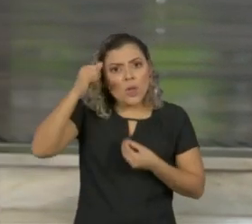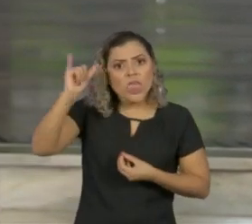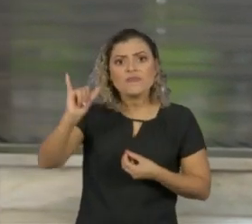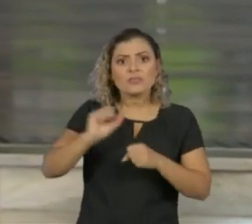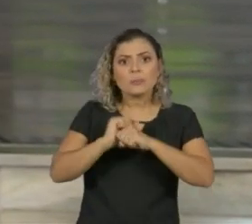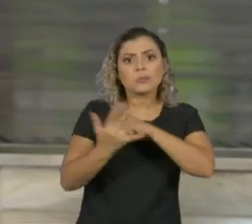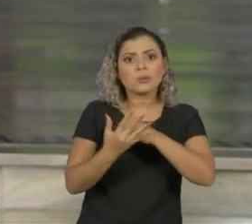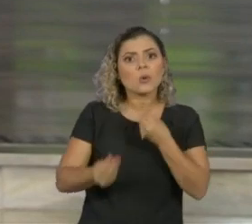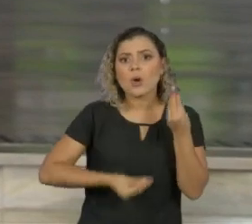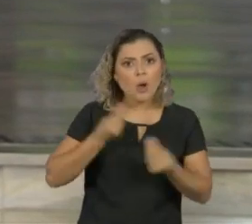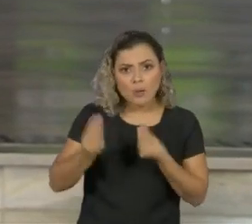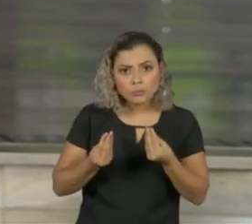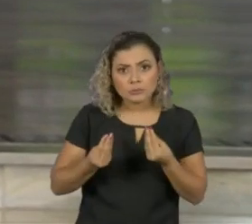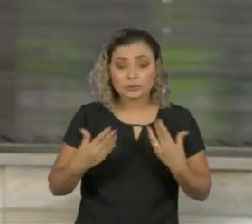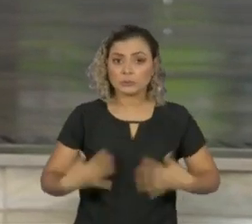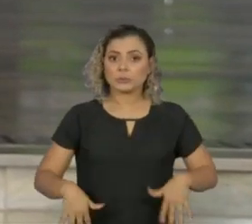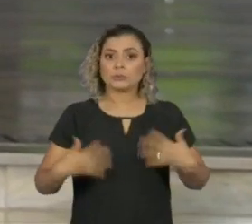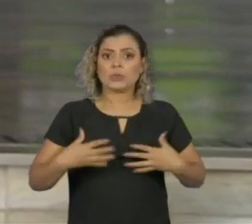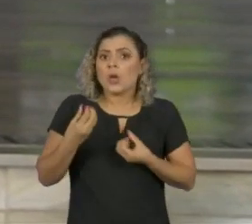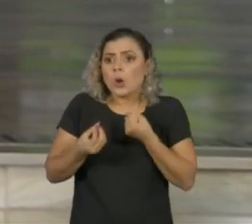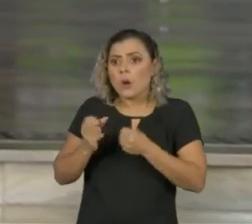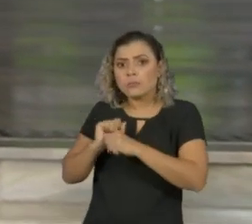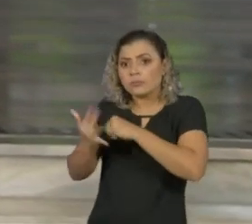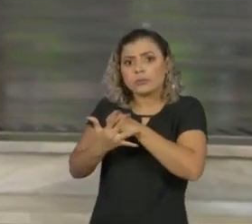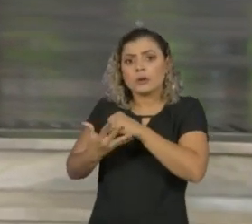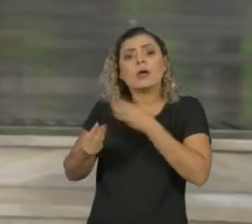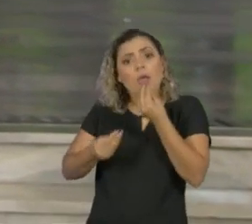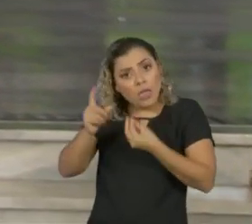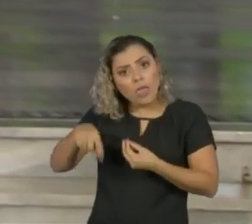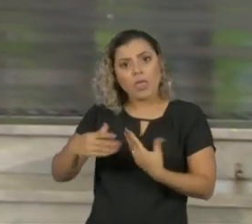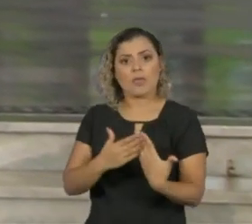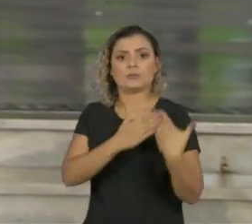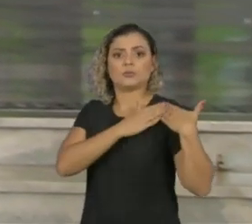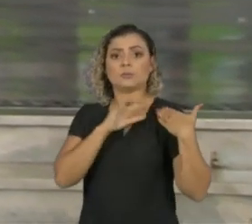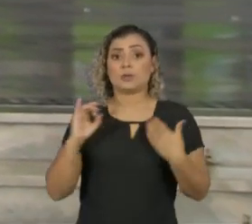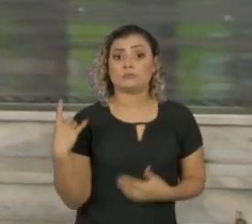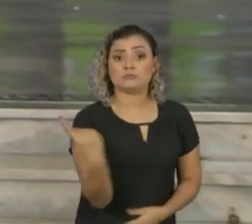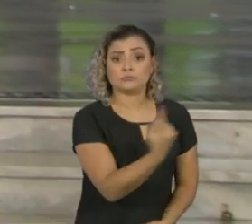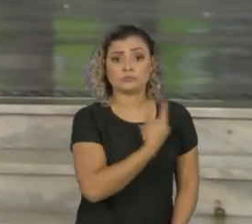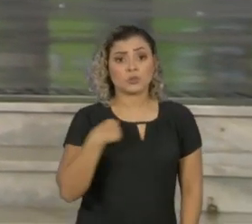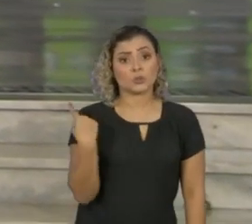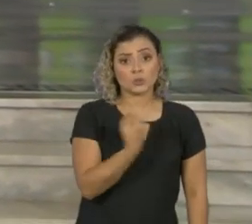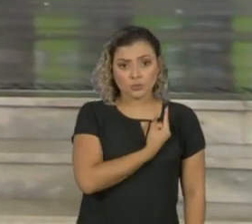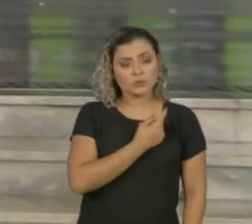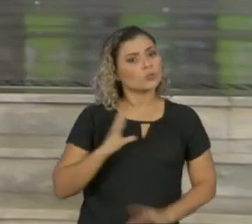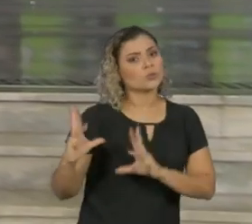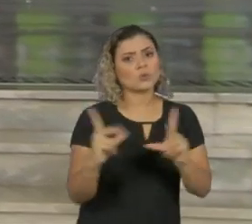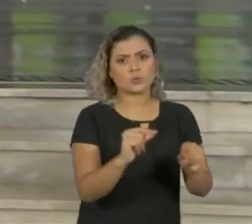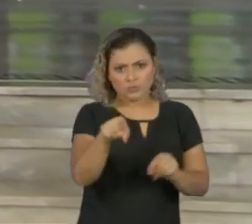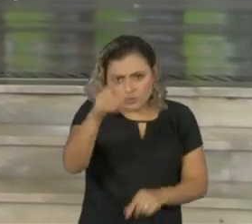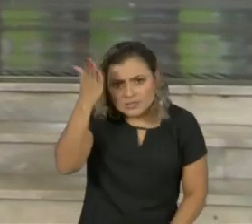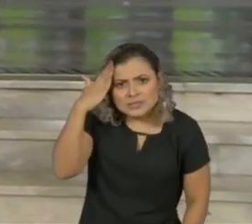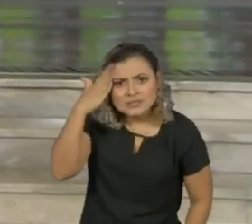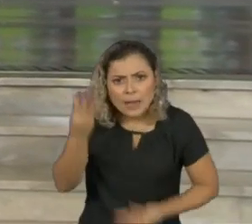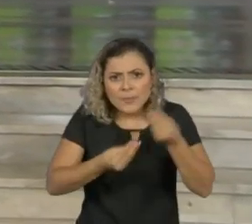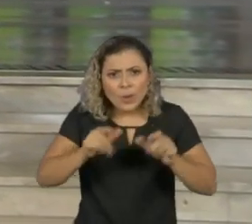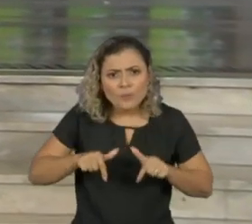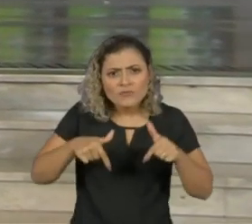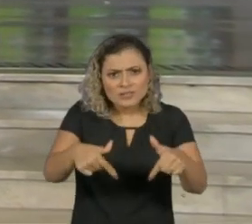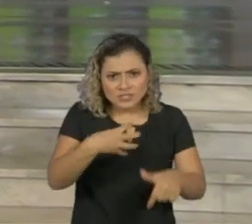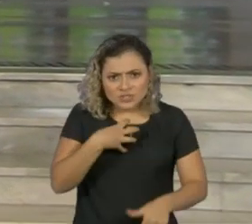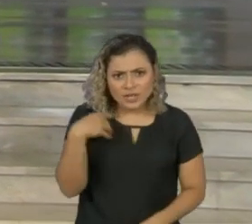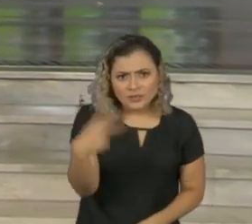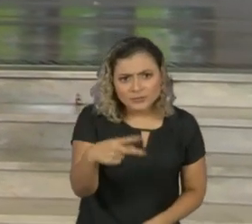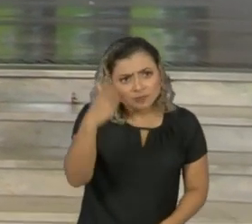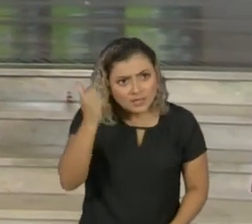coronavírus. Combater o coronavírus é um dever de todos nós. Você já sabe como fazer a sua